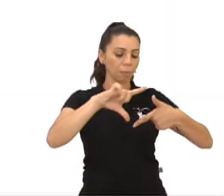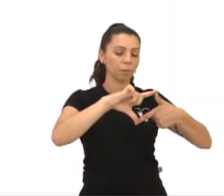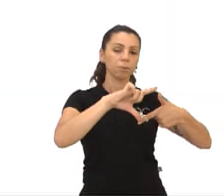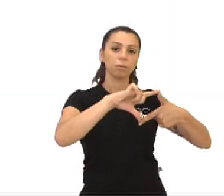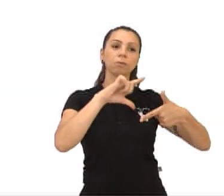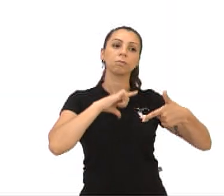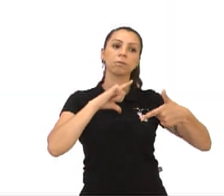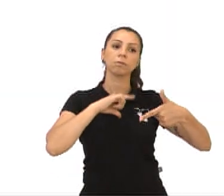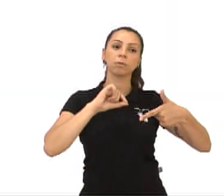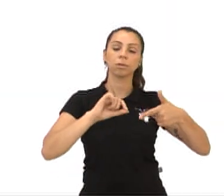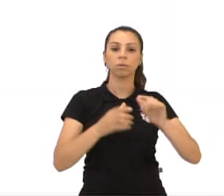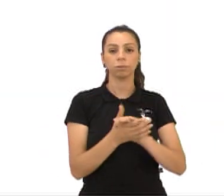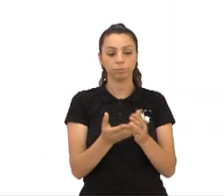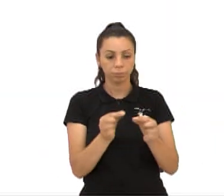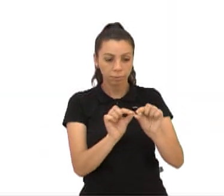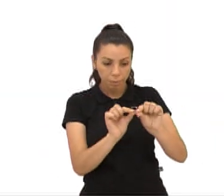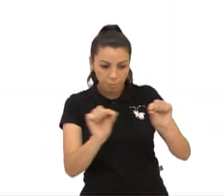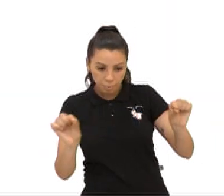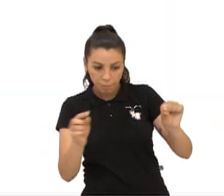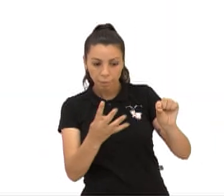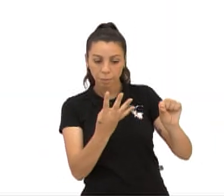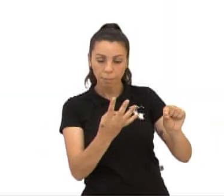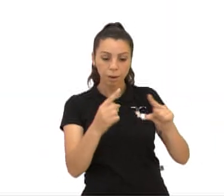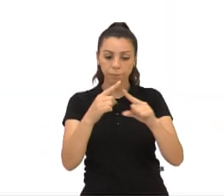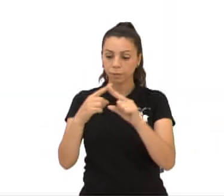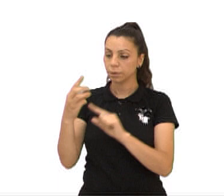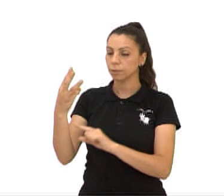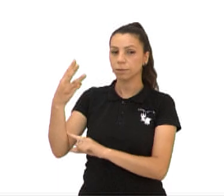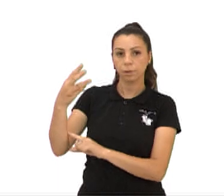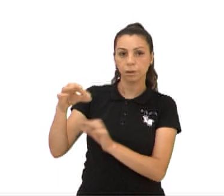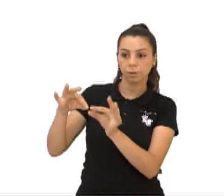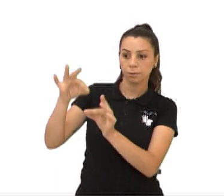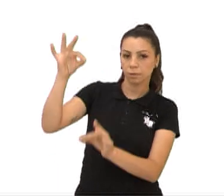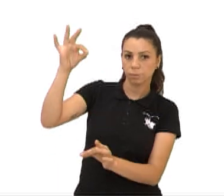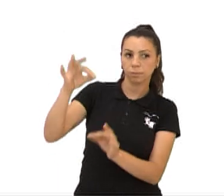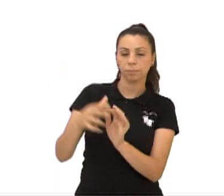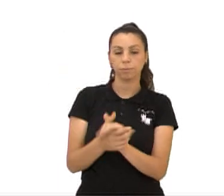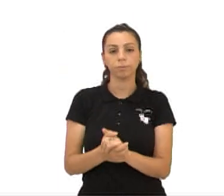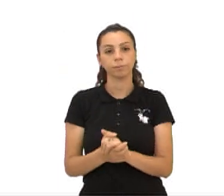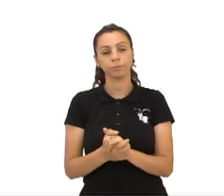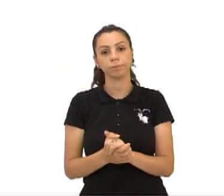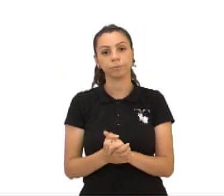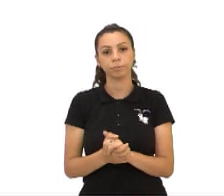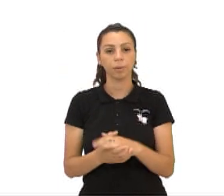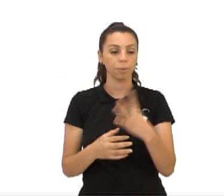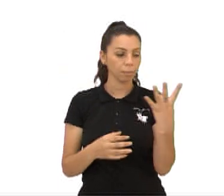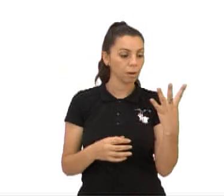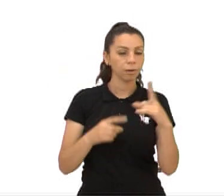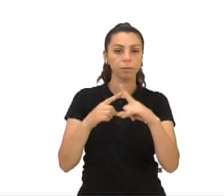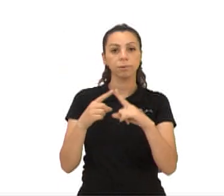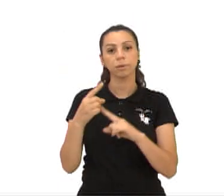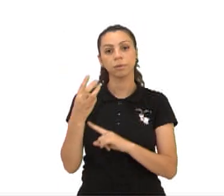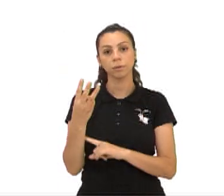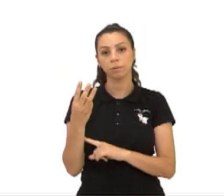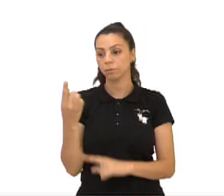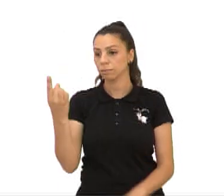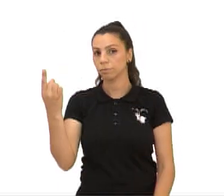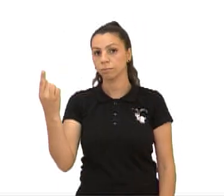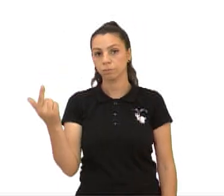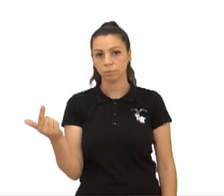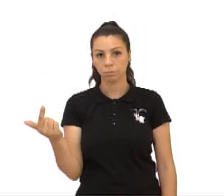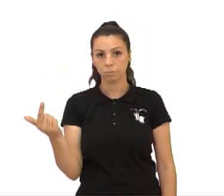ter, ó? 4 vezes 3. 4 vezes 3, 12. E agora, para eu